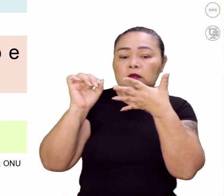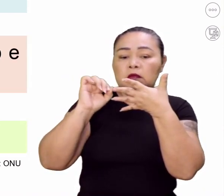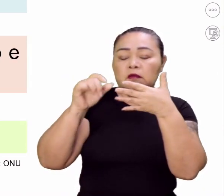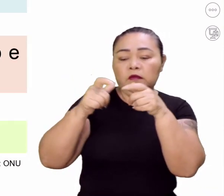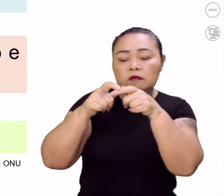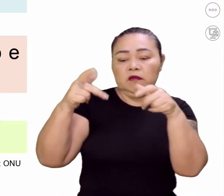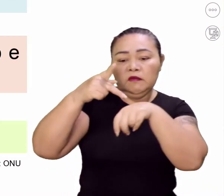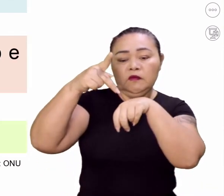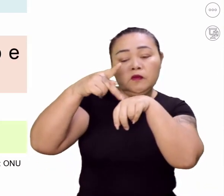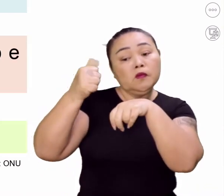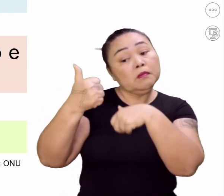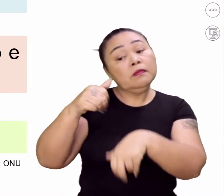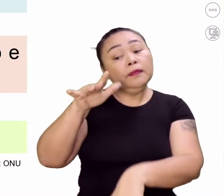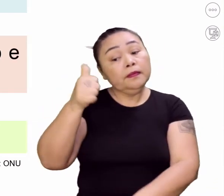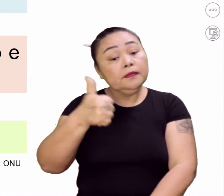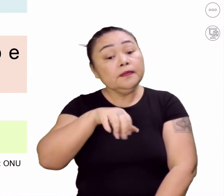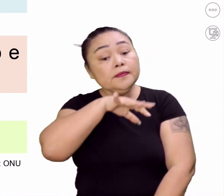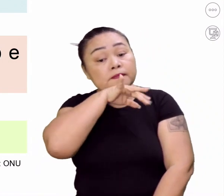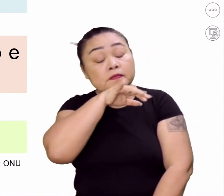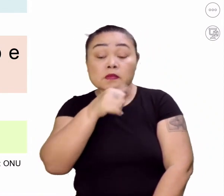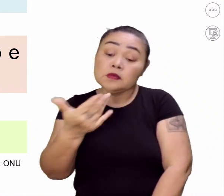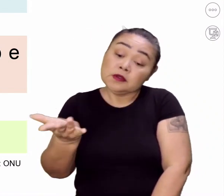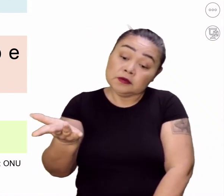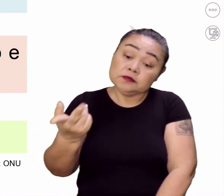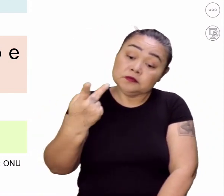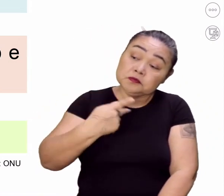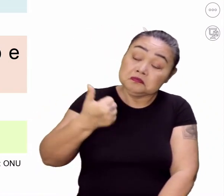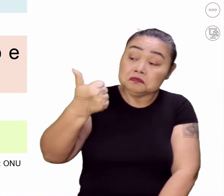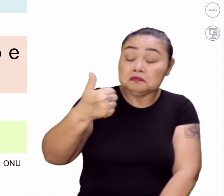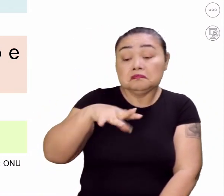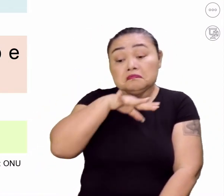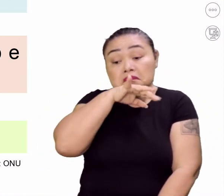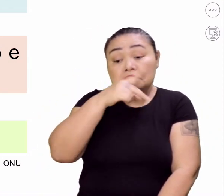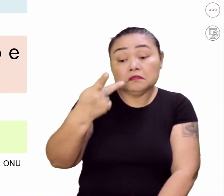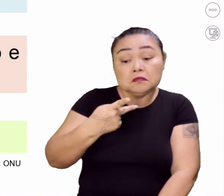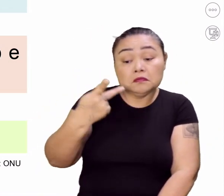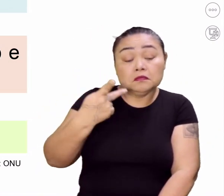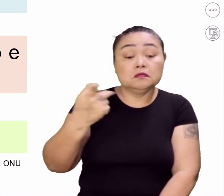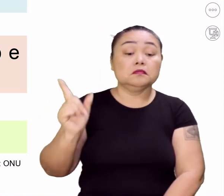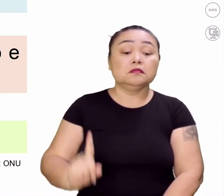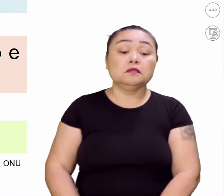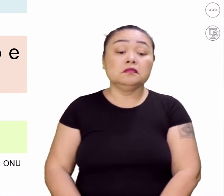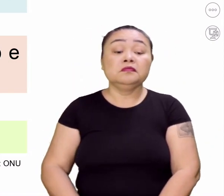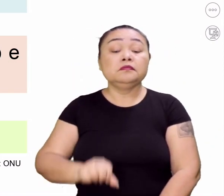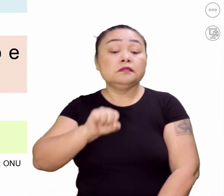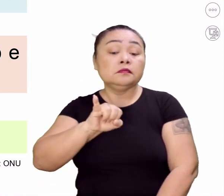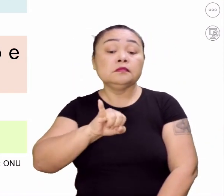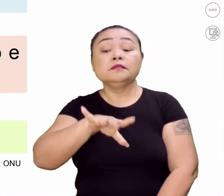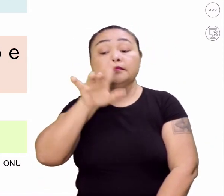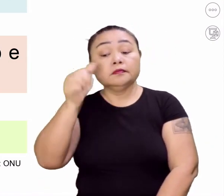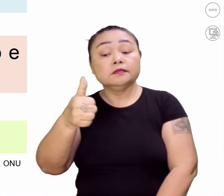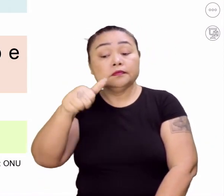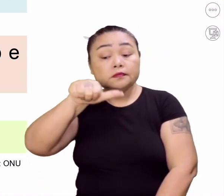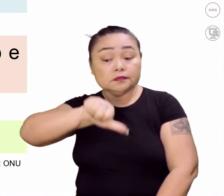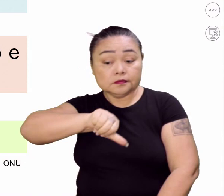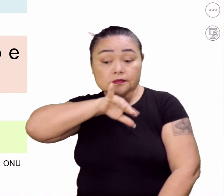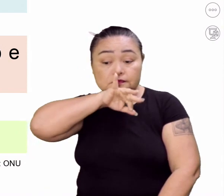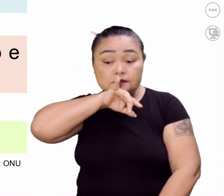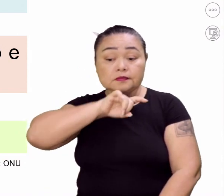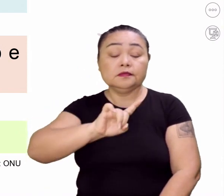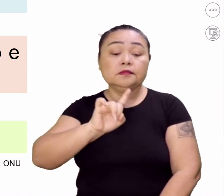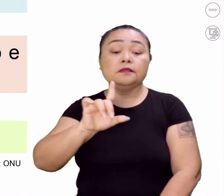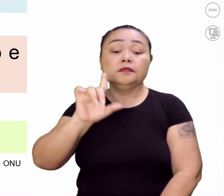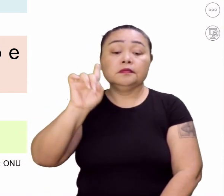ser positivo ou negativo, ou seja, Se está negativo,